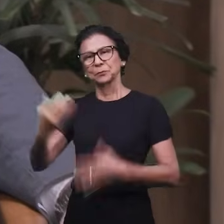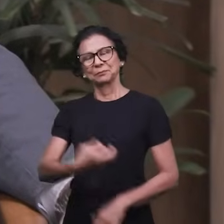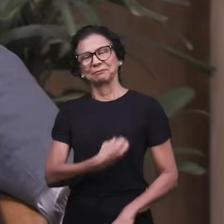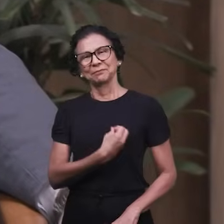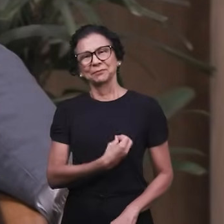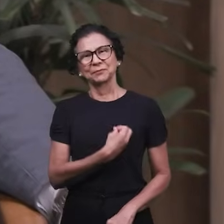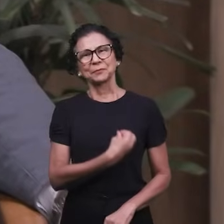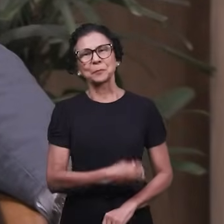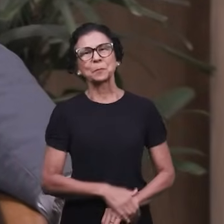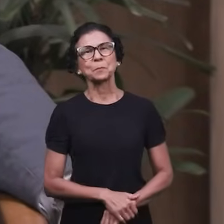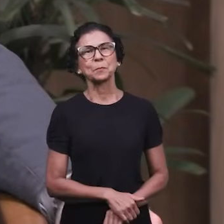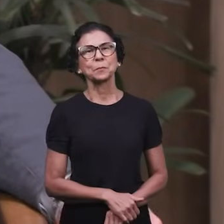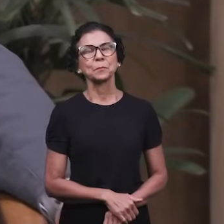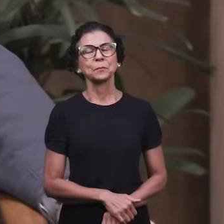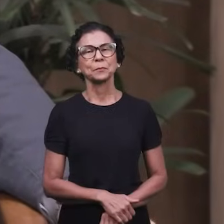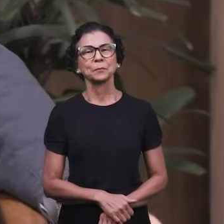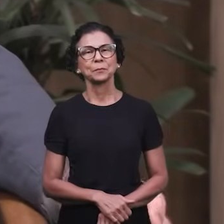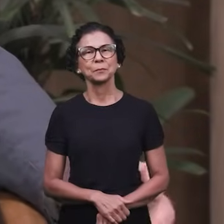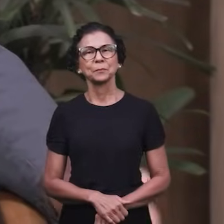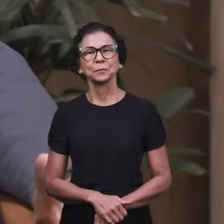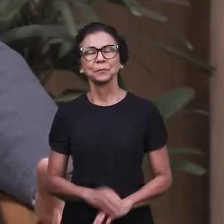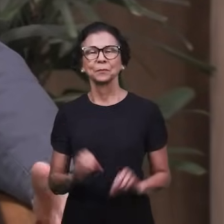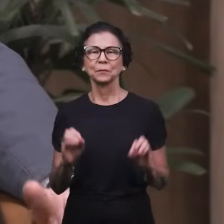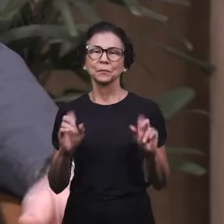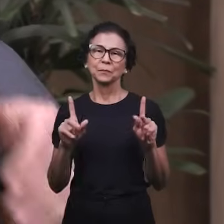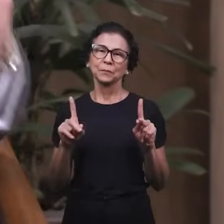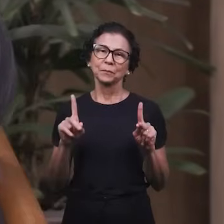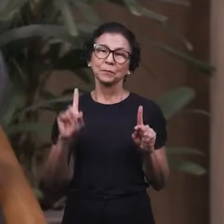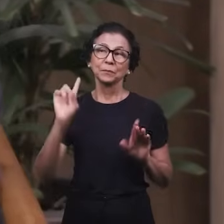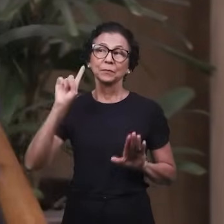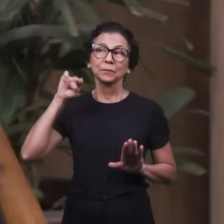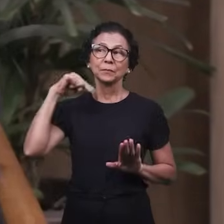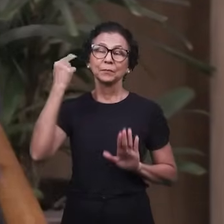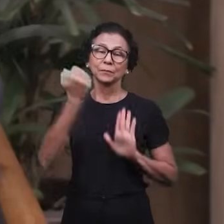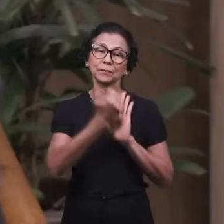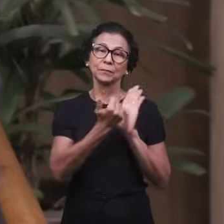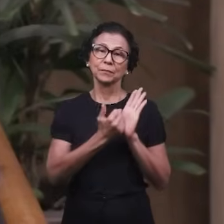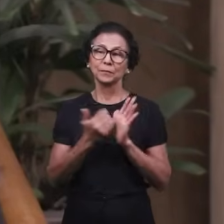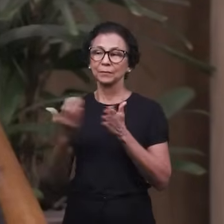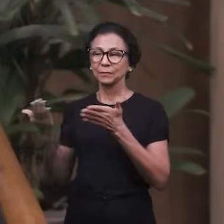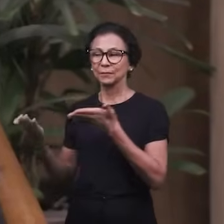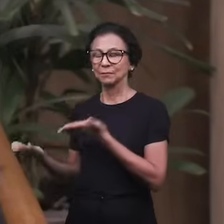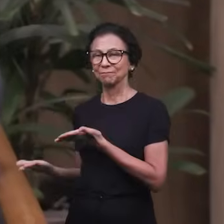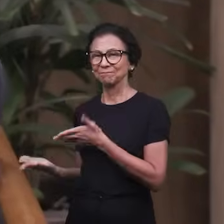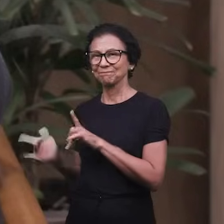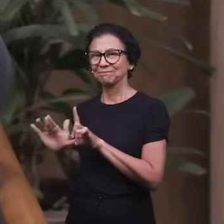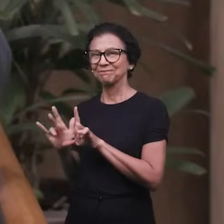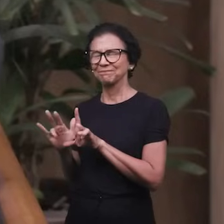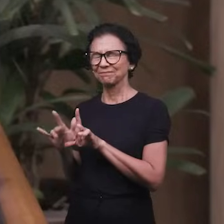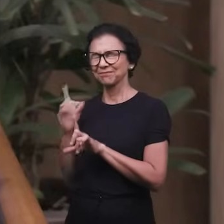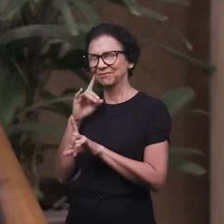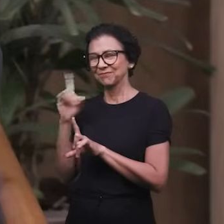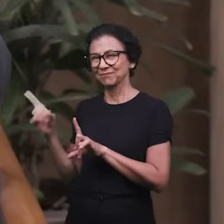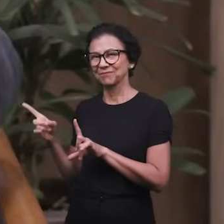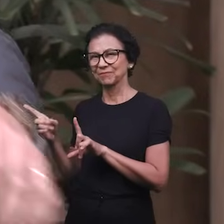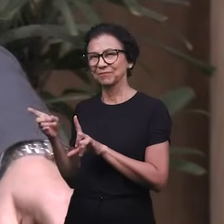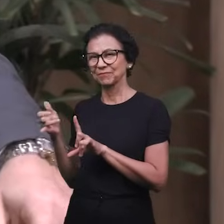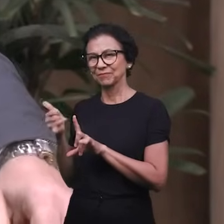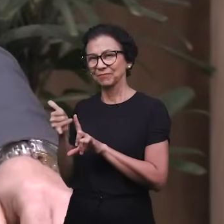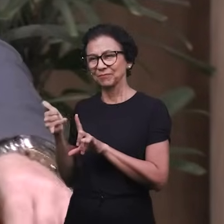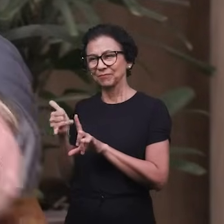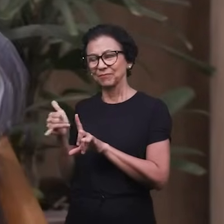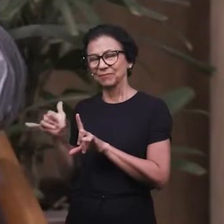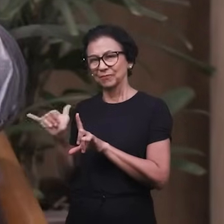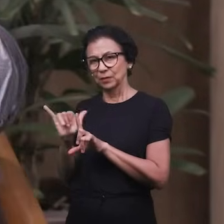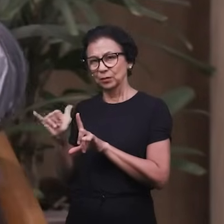sua participação. Muito bem, para o próximo programa, está aí o QR Code, você vê na tela, você aponta o seu